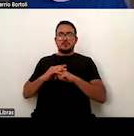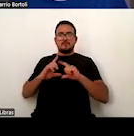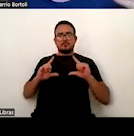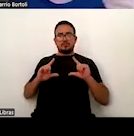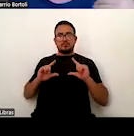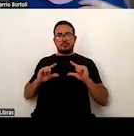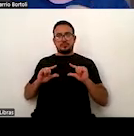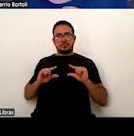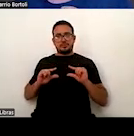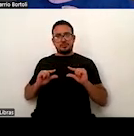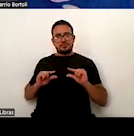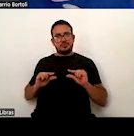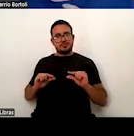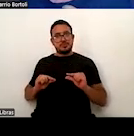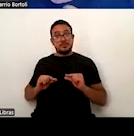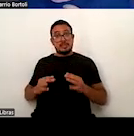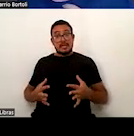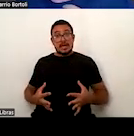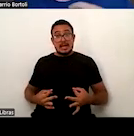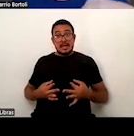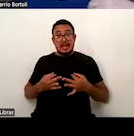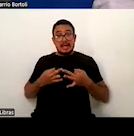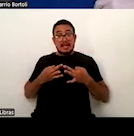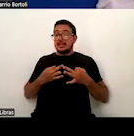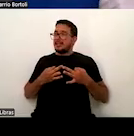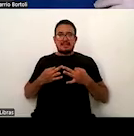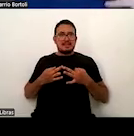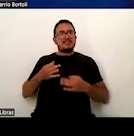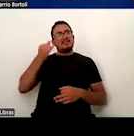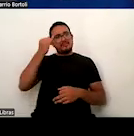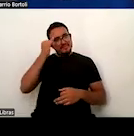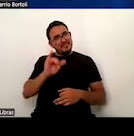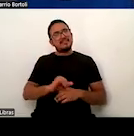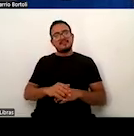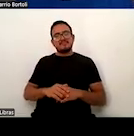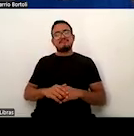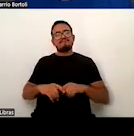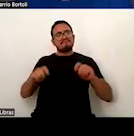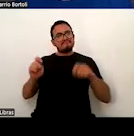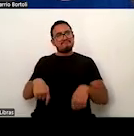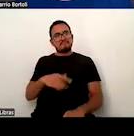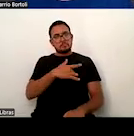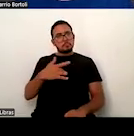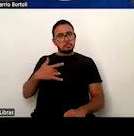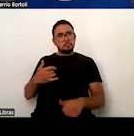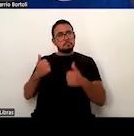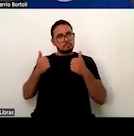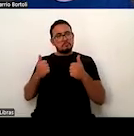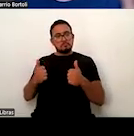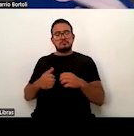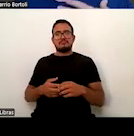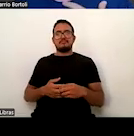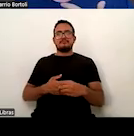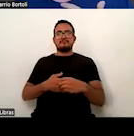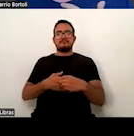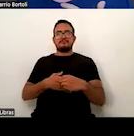vou diminuir a chance de ter câncer também, tá? Mas a gente agora, na nossa prevenção, o que a gente vai atuar é